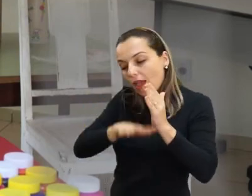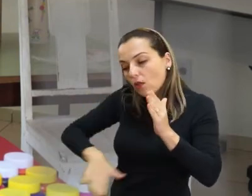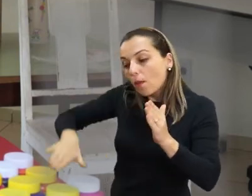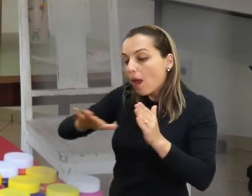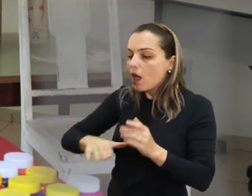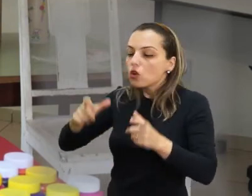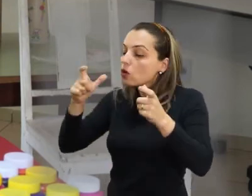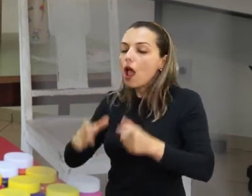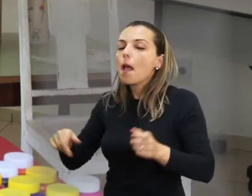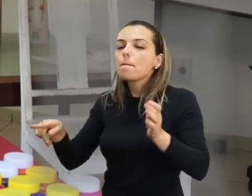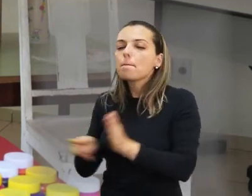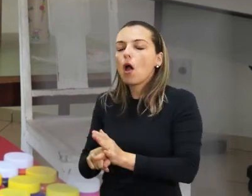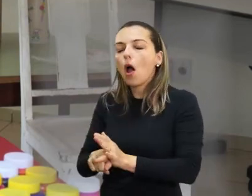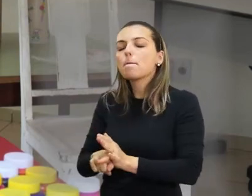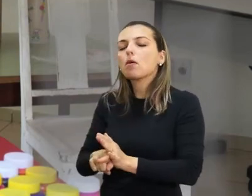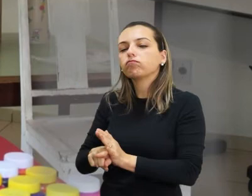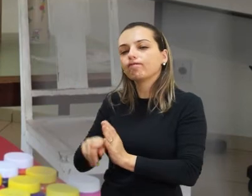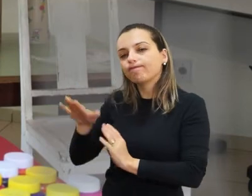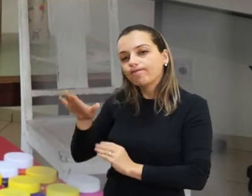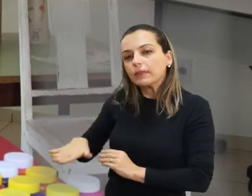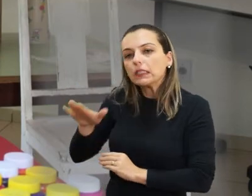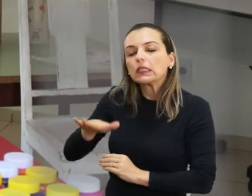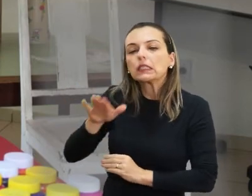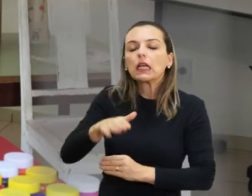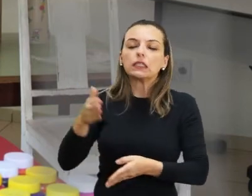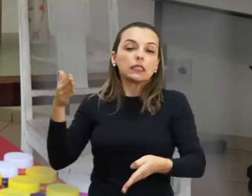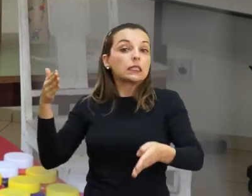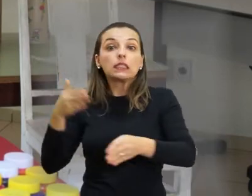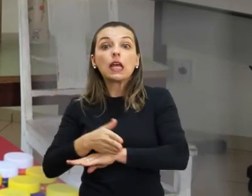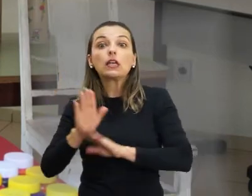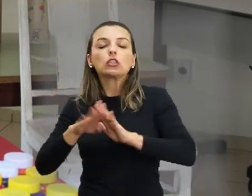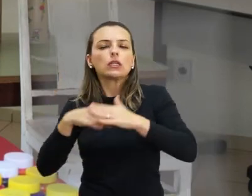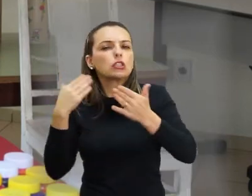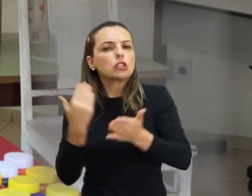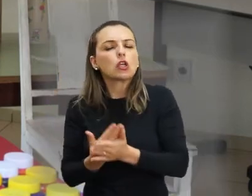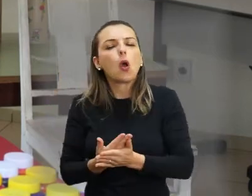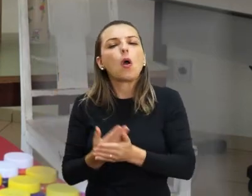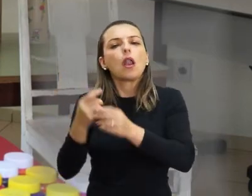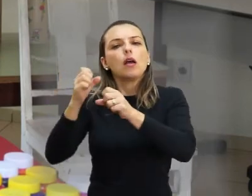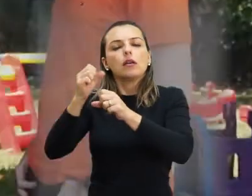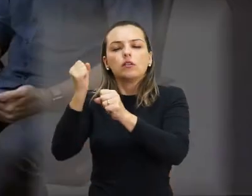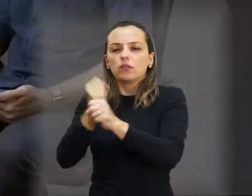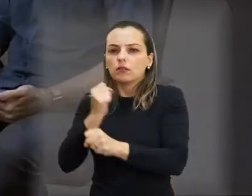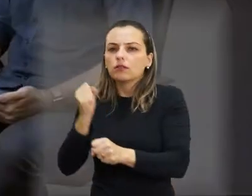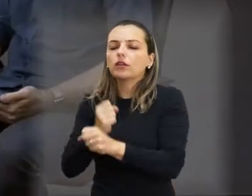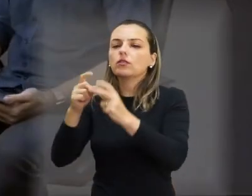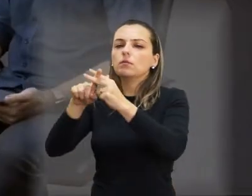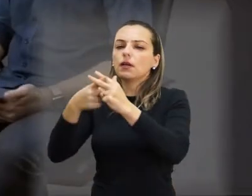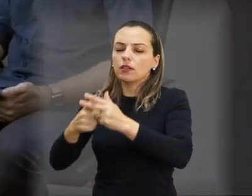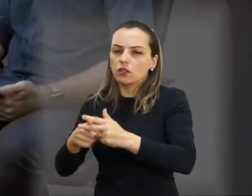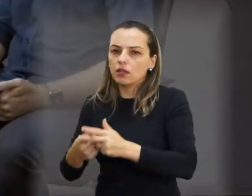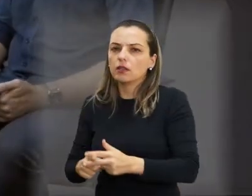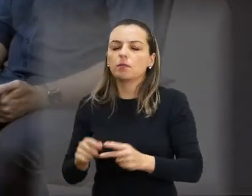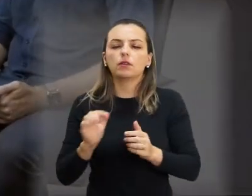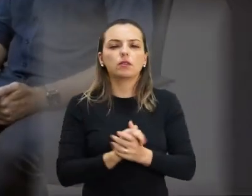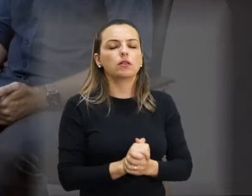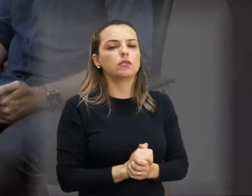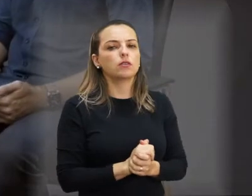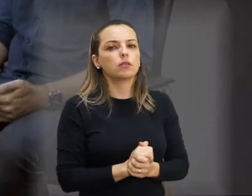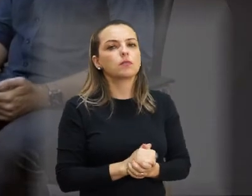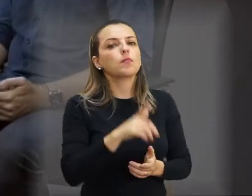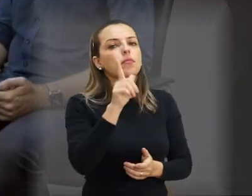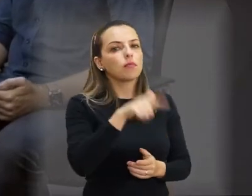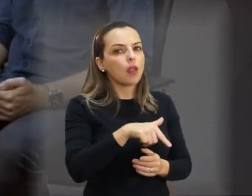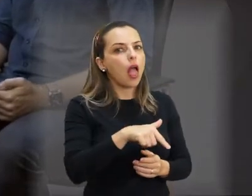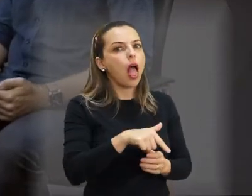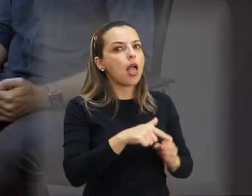local para as crianças poderem entrar dias depois no lugar da escola que ia ser reformada. As instalações das creches, exceto, claro,